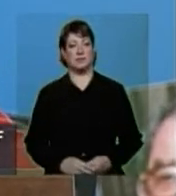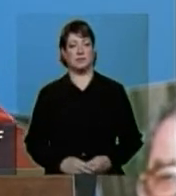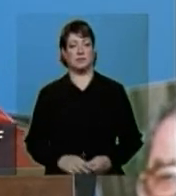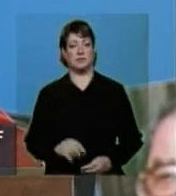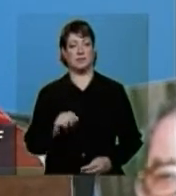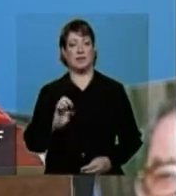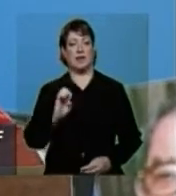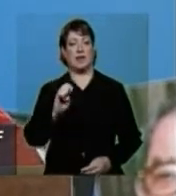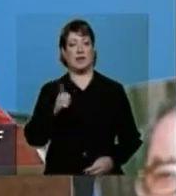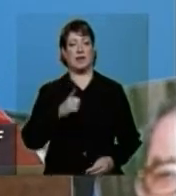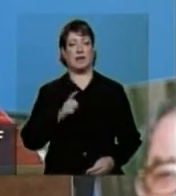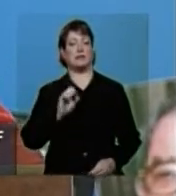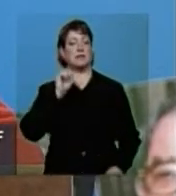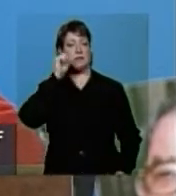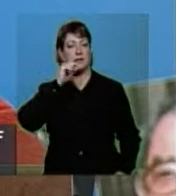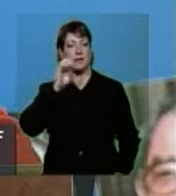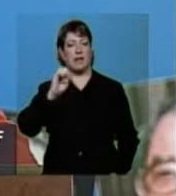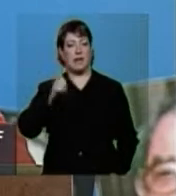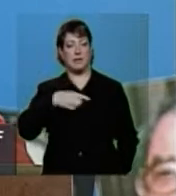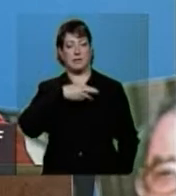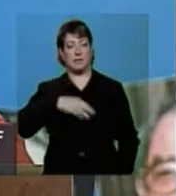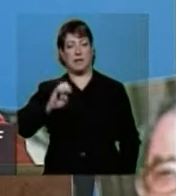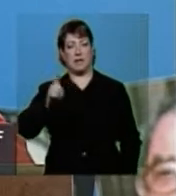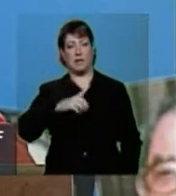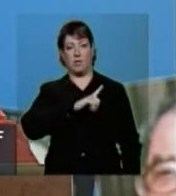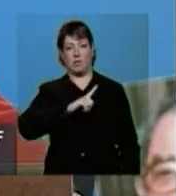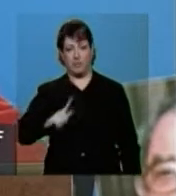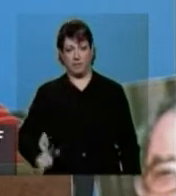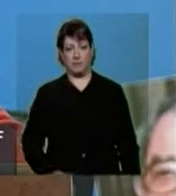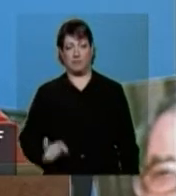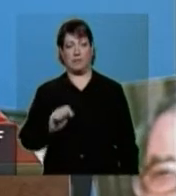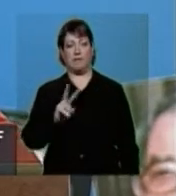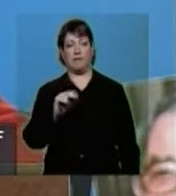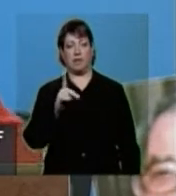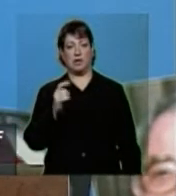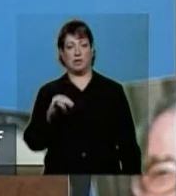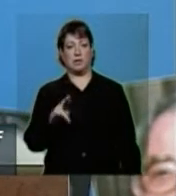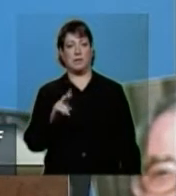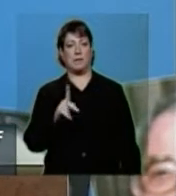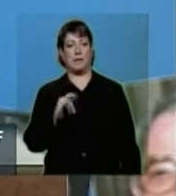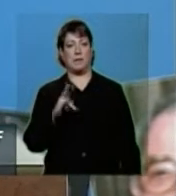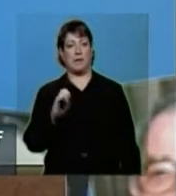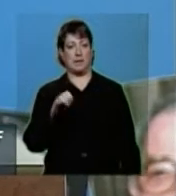ex-senador, ex-ministro, ex-governador, Valdir Pires.